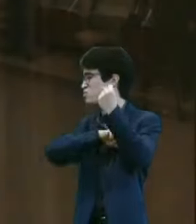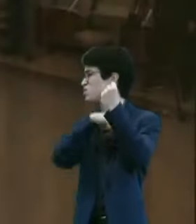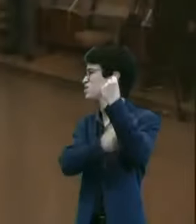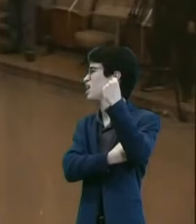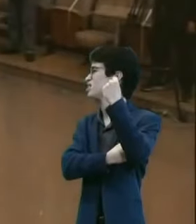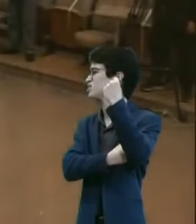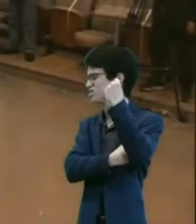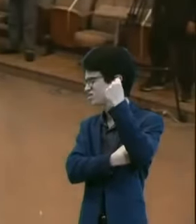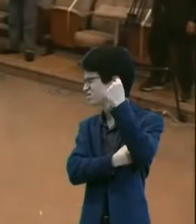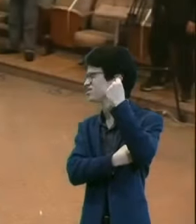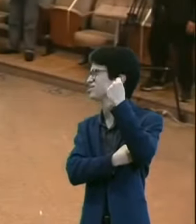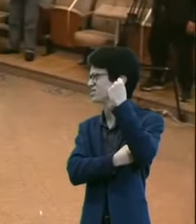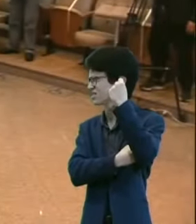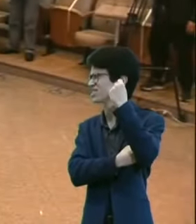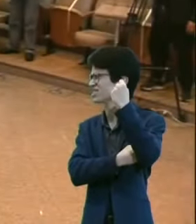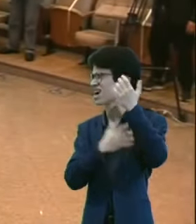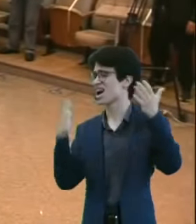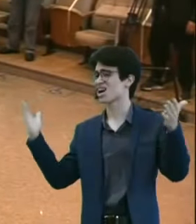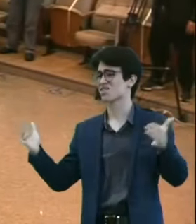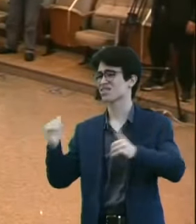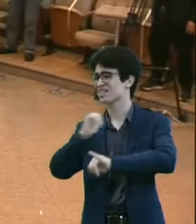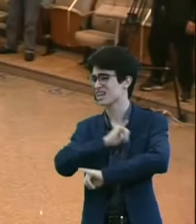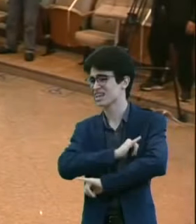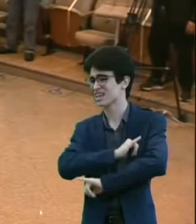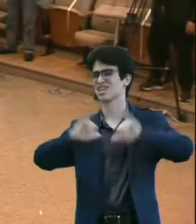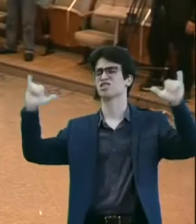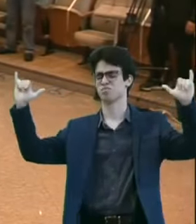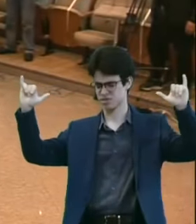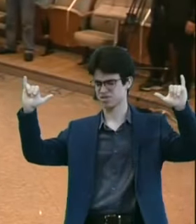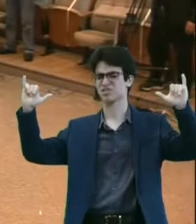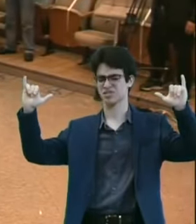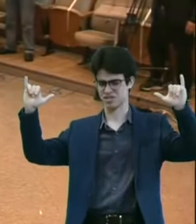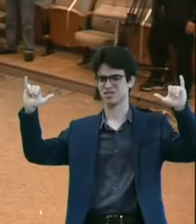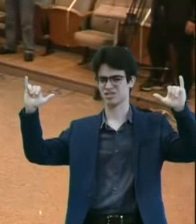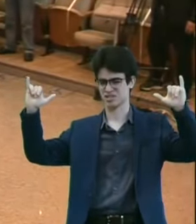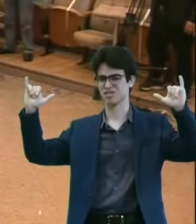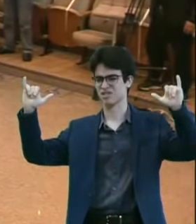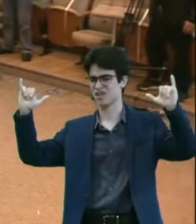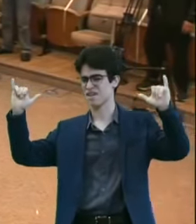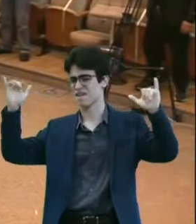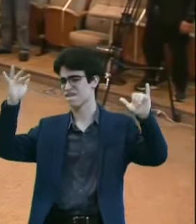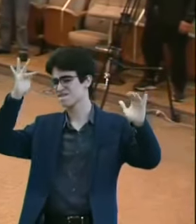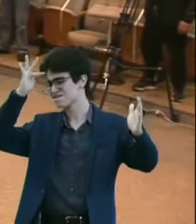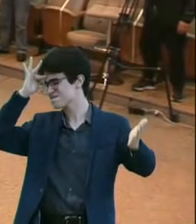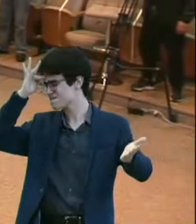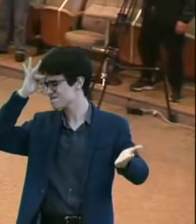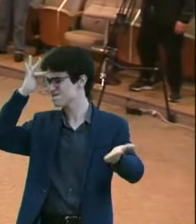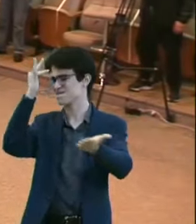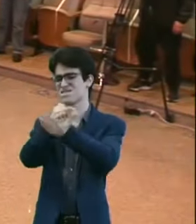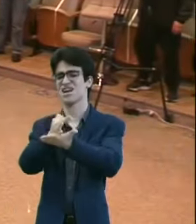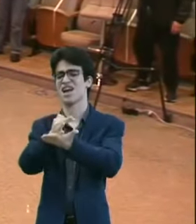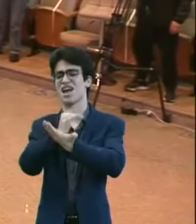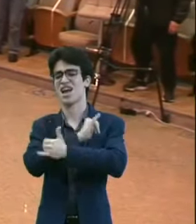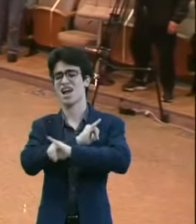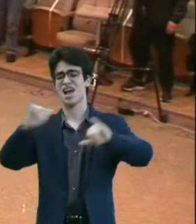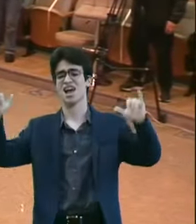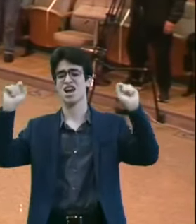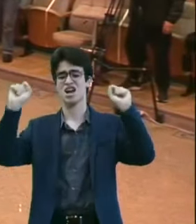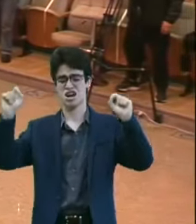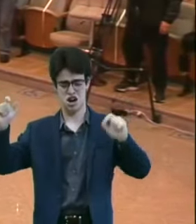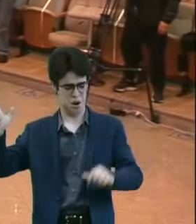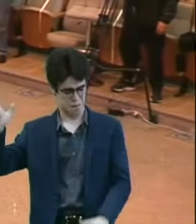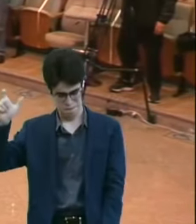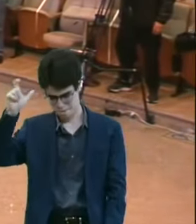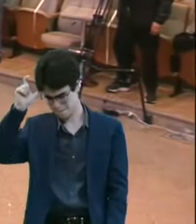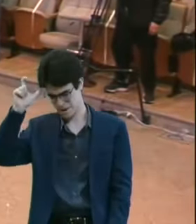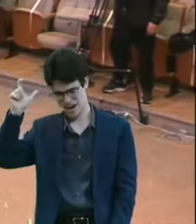Jesus, nós declaramos pela fé que o inimigo